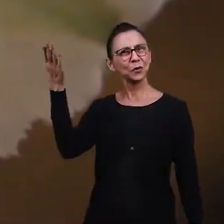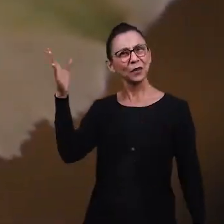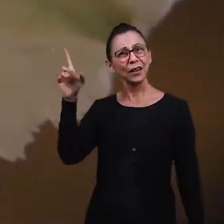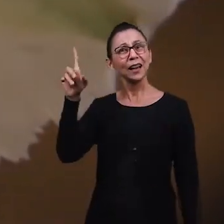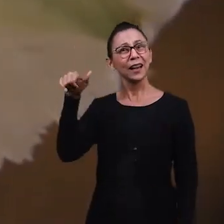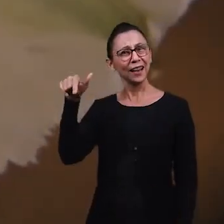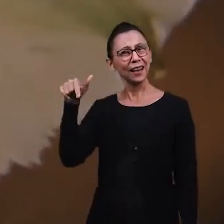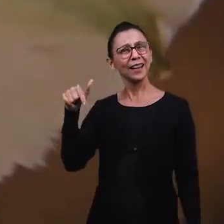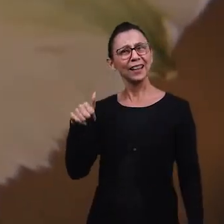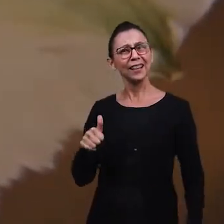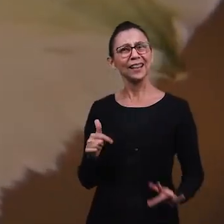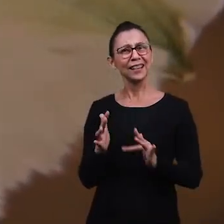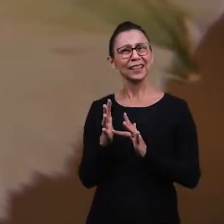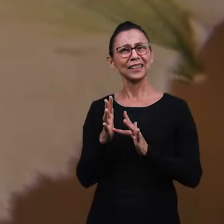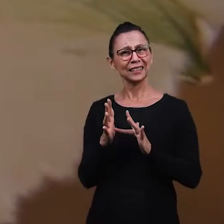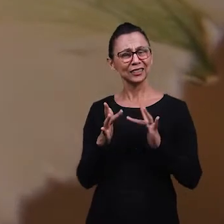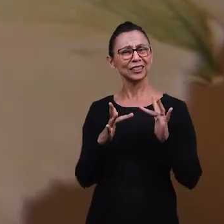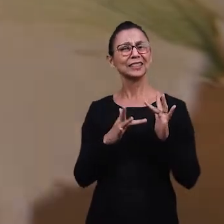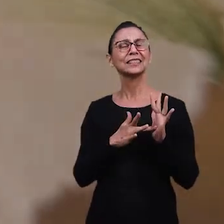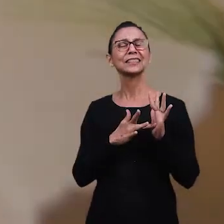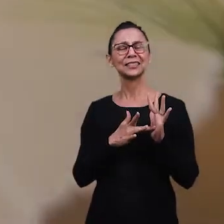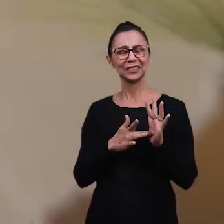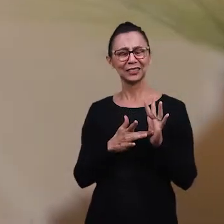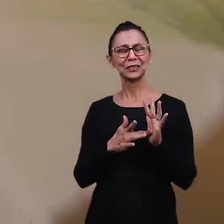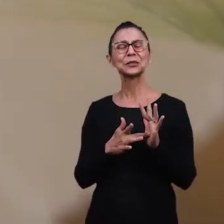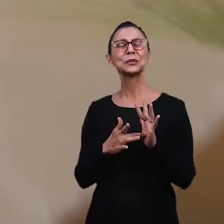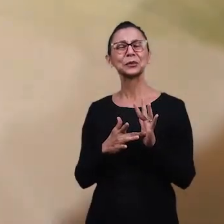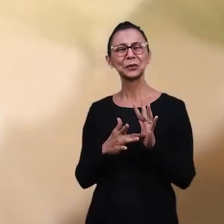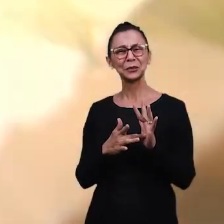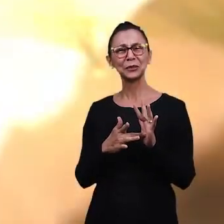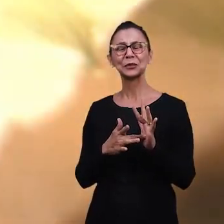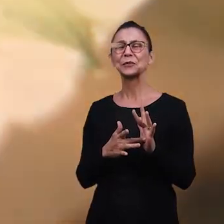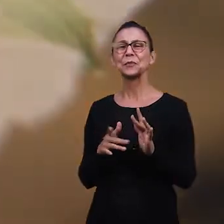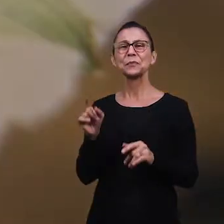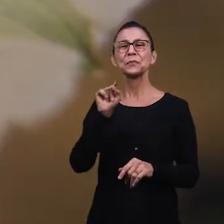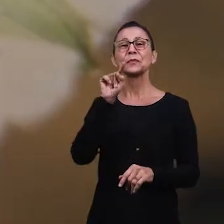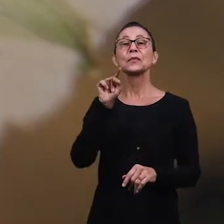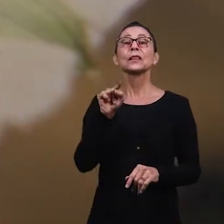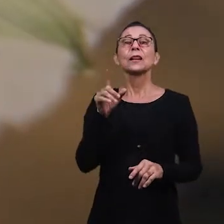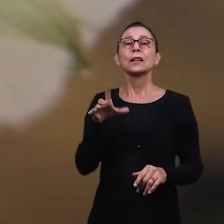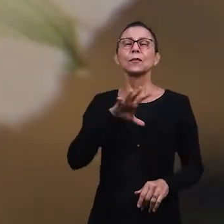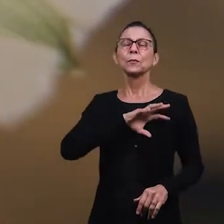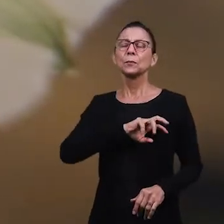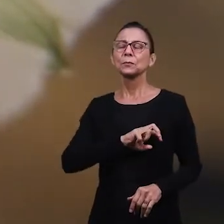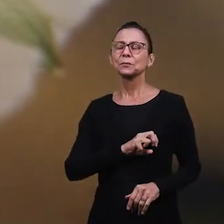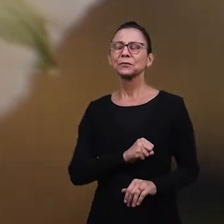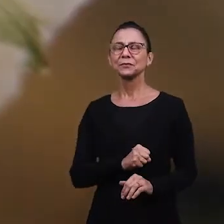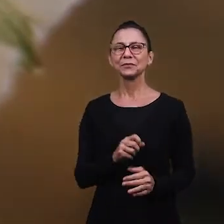Jesus.